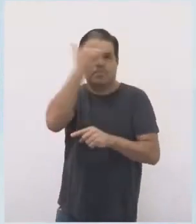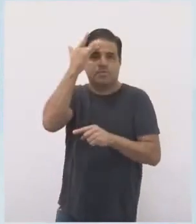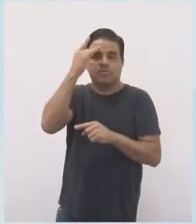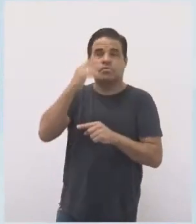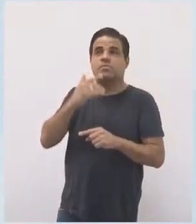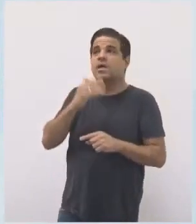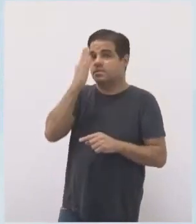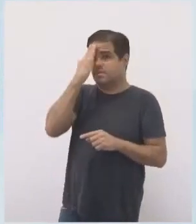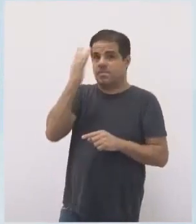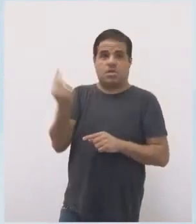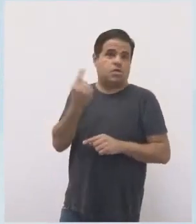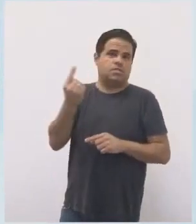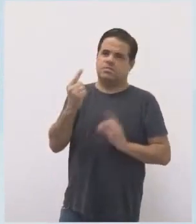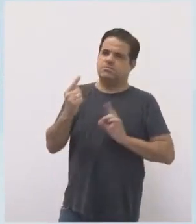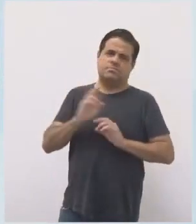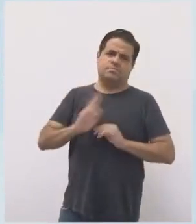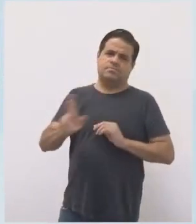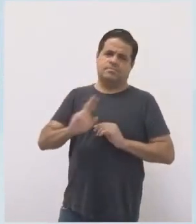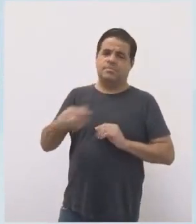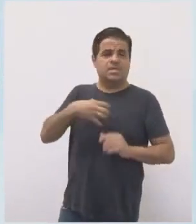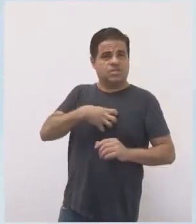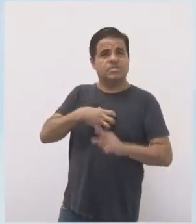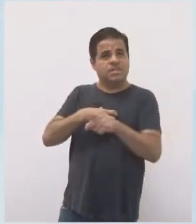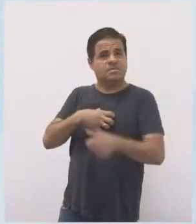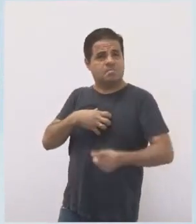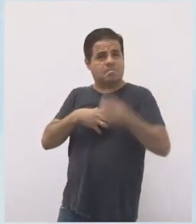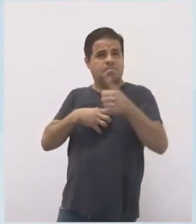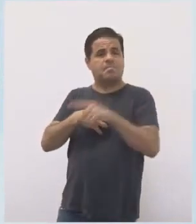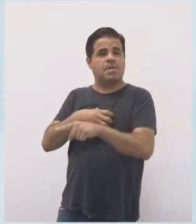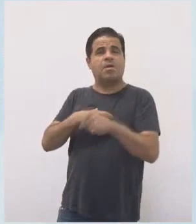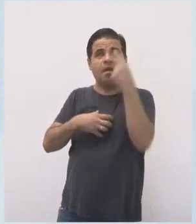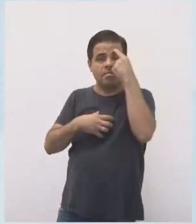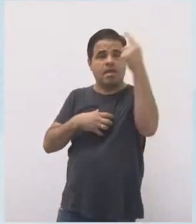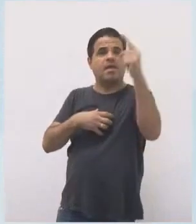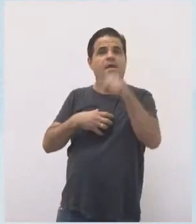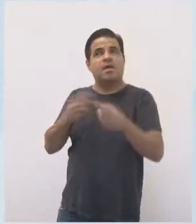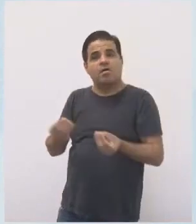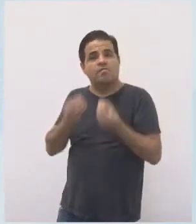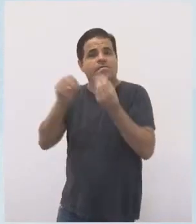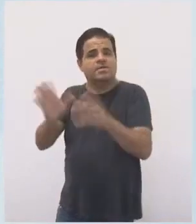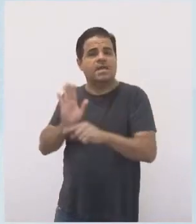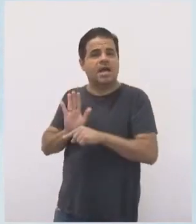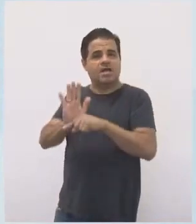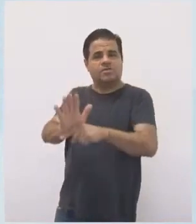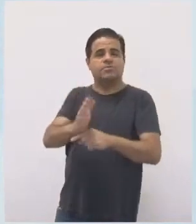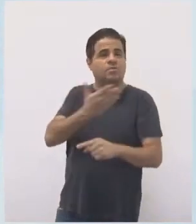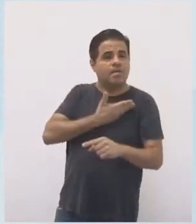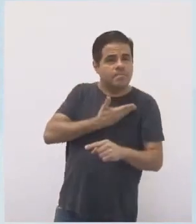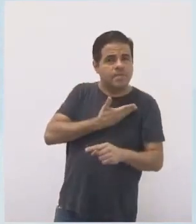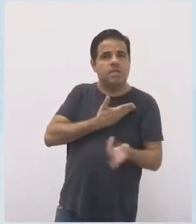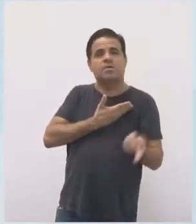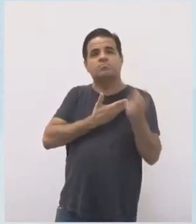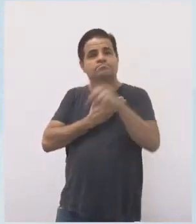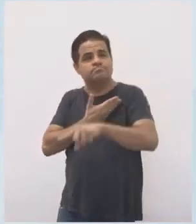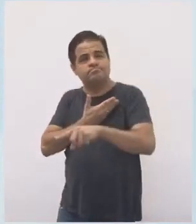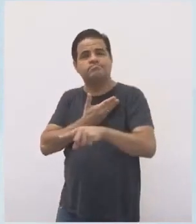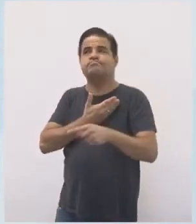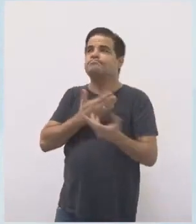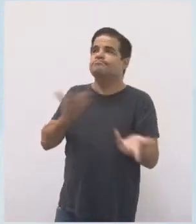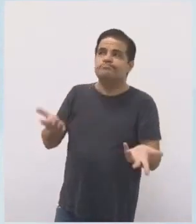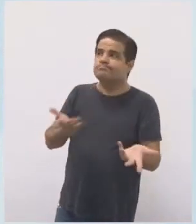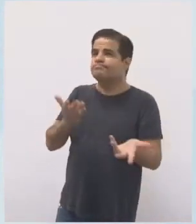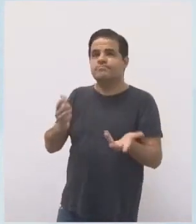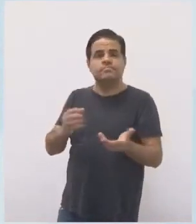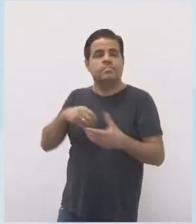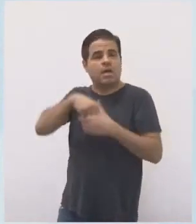está sozinho e que se sinta melhor. Então, a ideia é que ofereça ajuda para um colega, para, de repente, rever